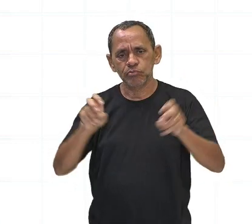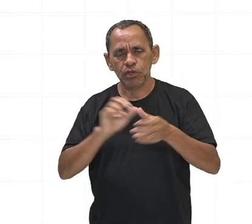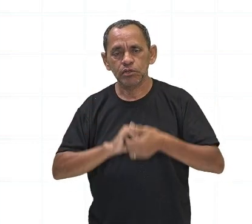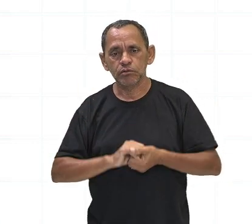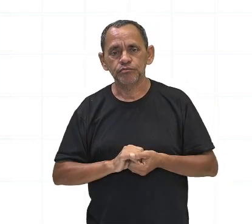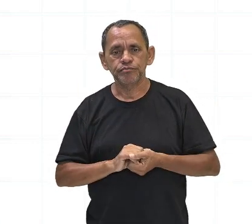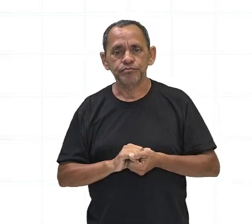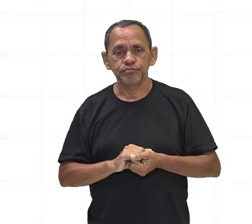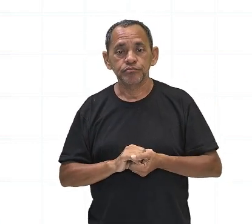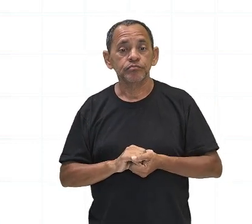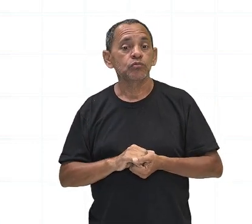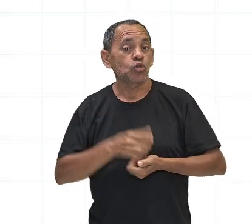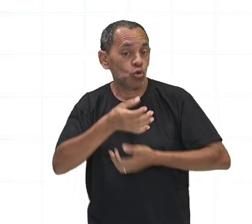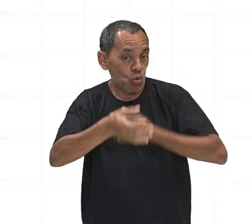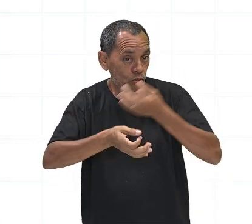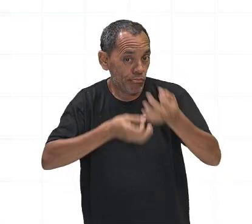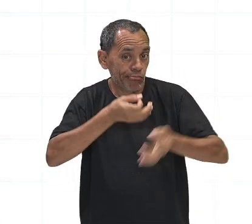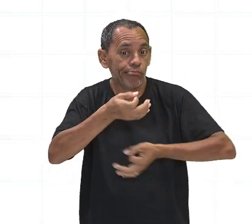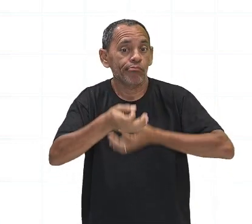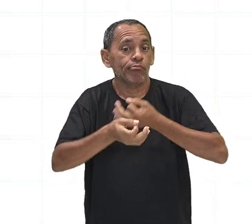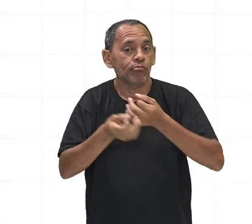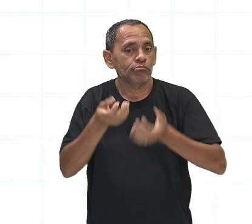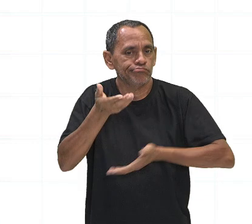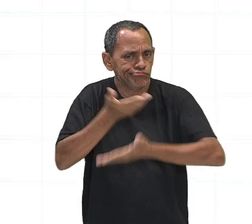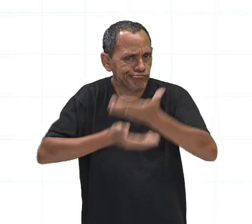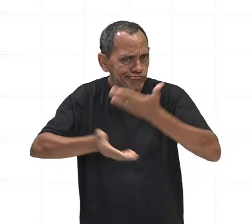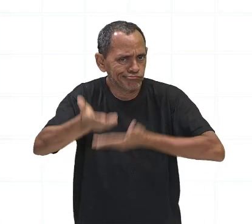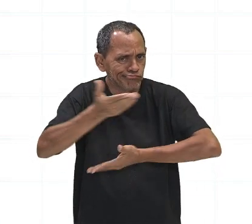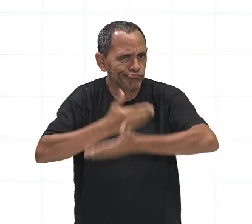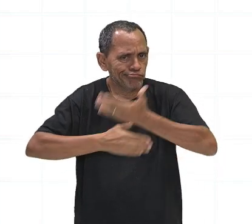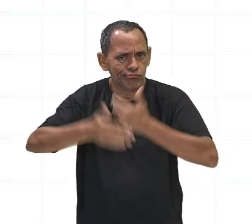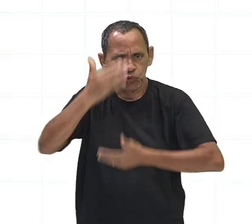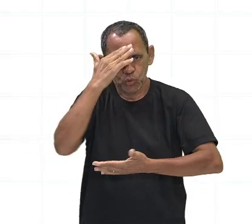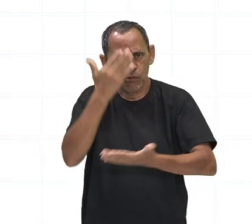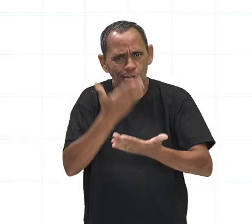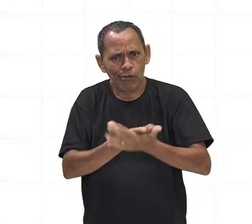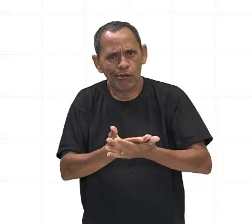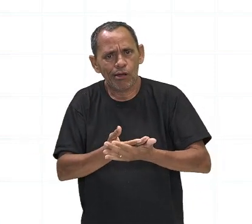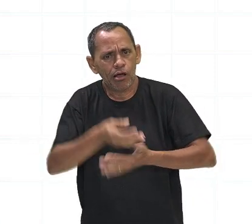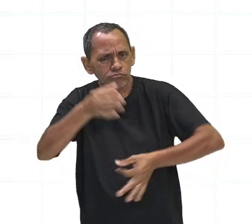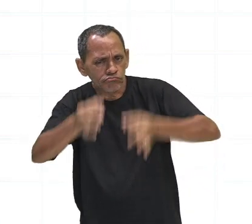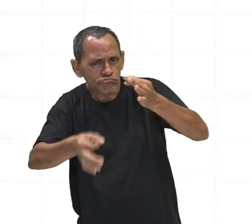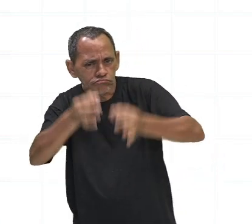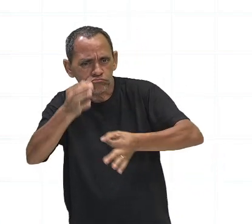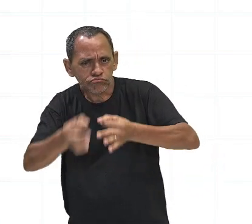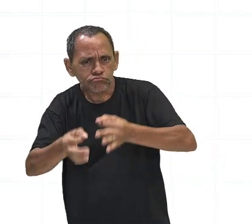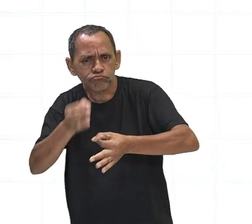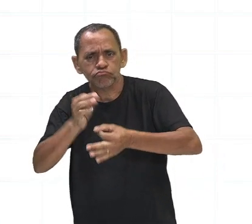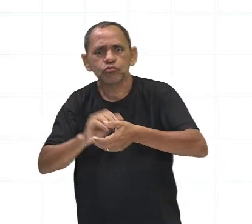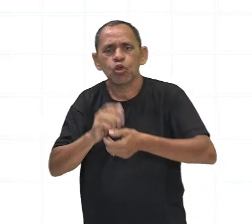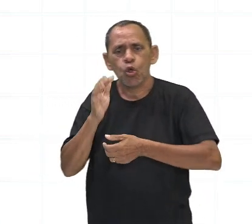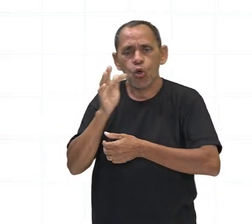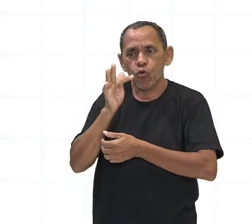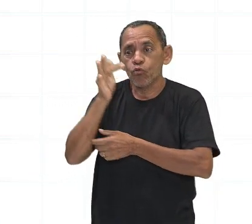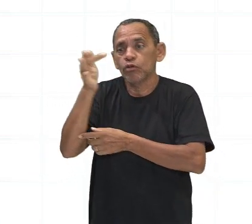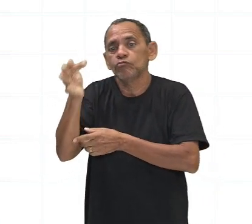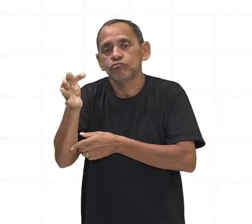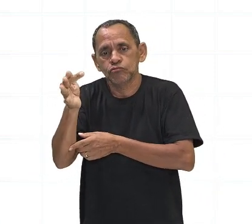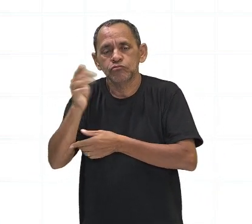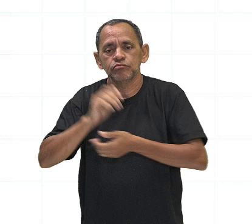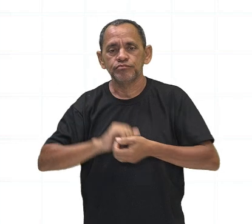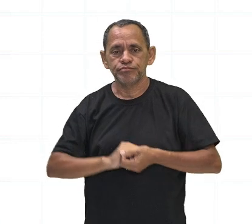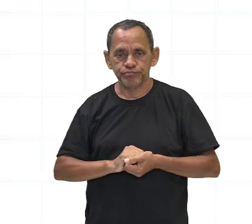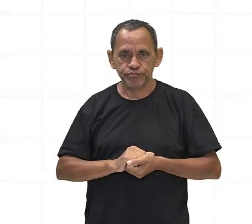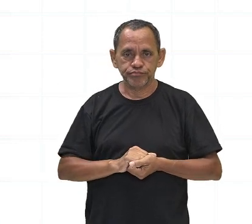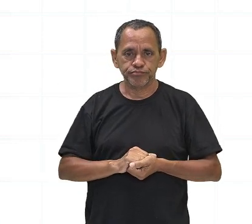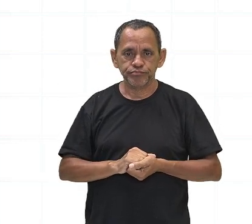está compartilhando suas crenças, julgamentos ou perspectivas pessoais sobre algo, ok?